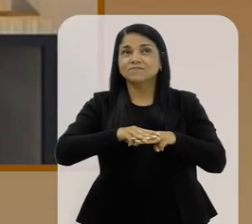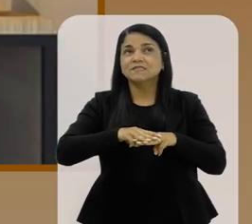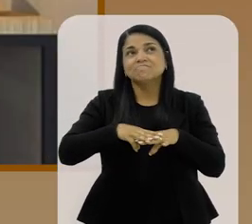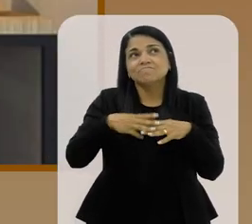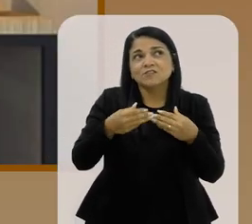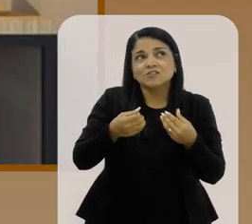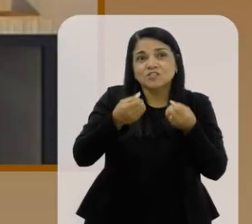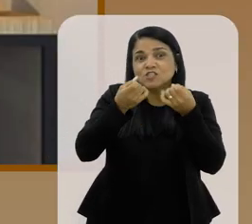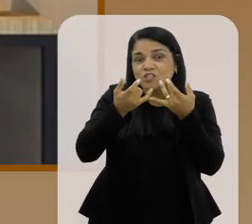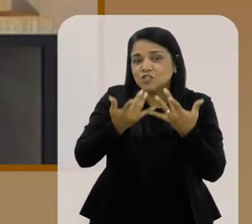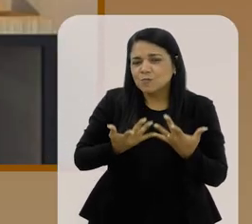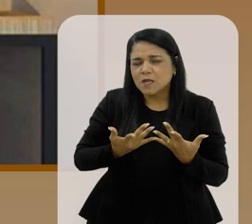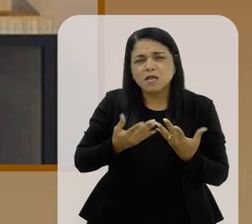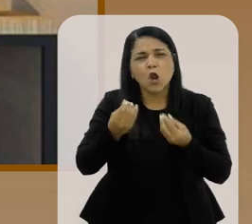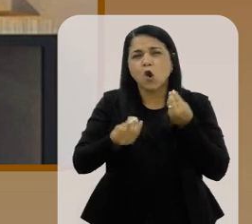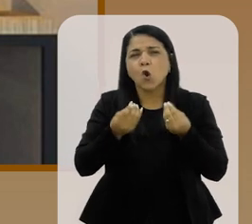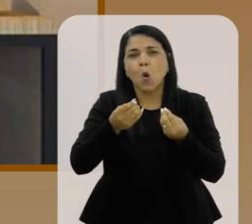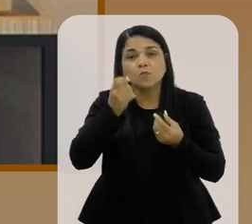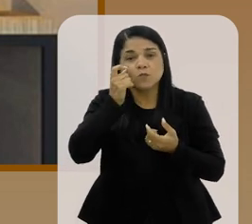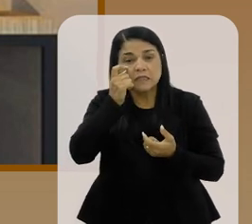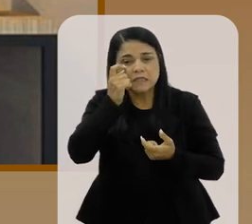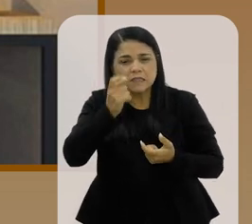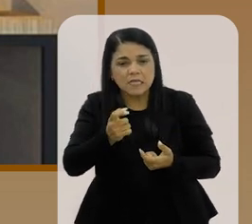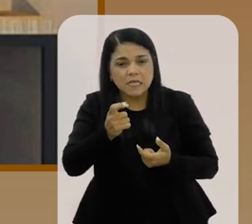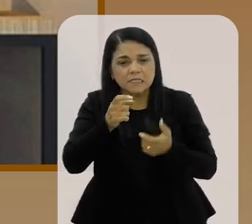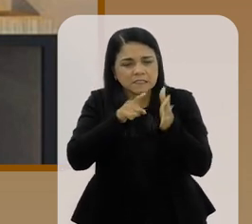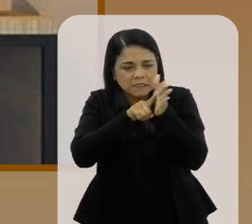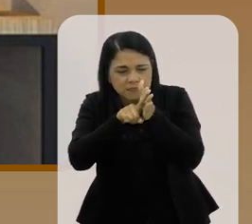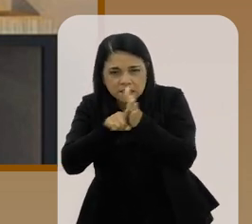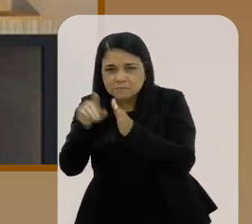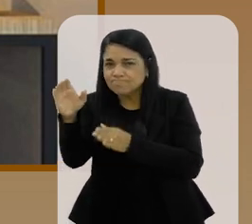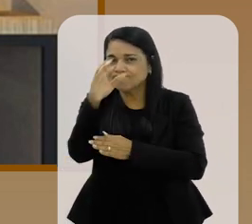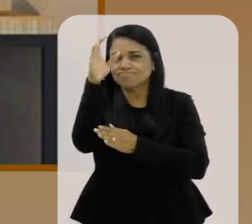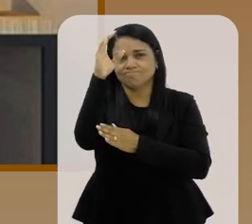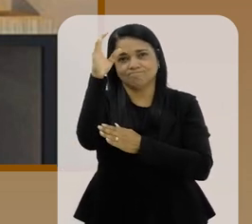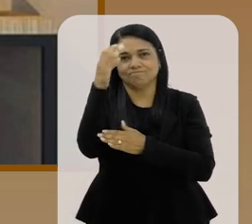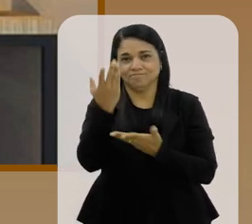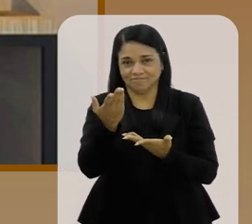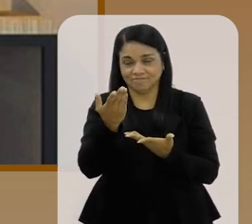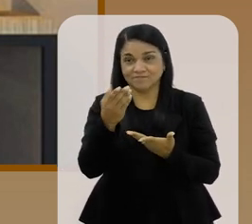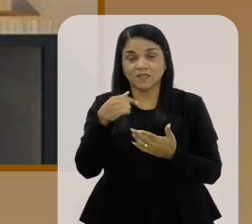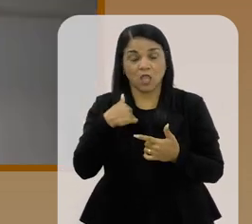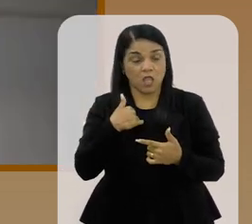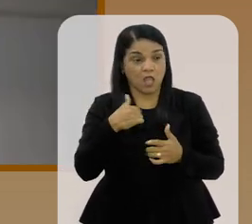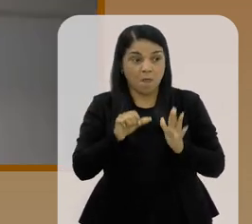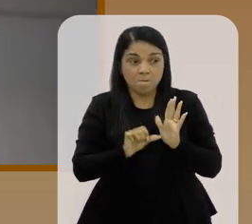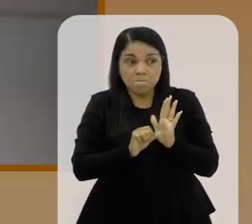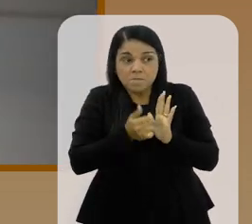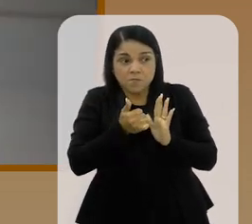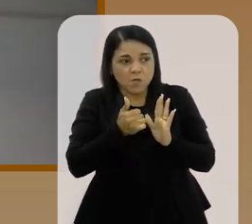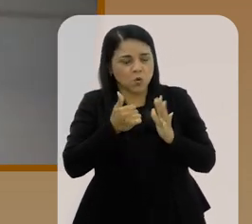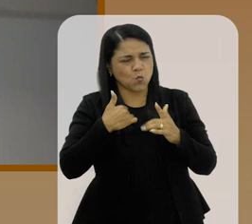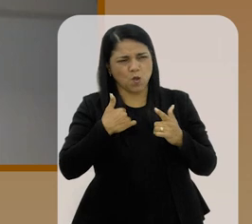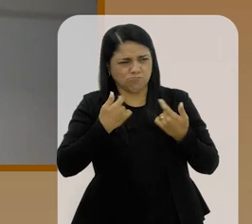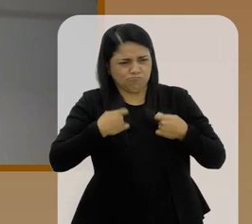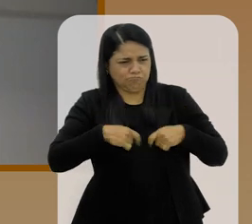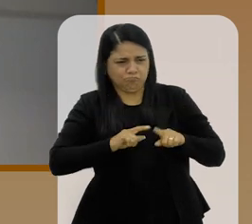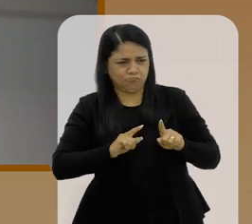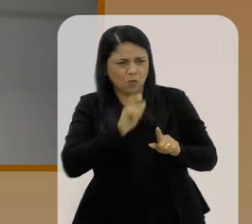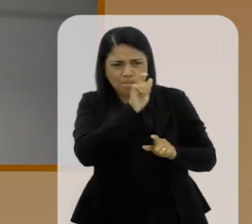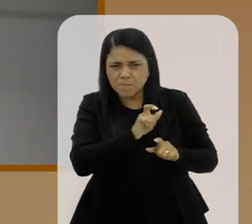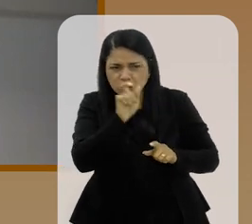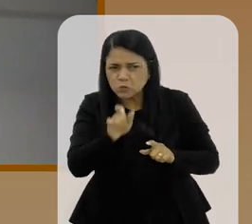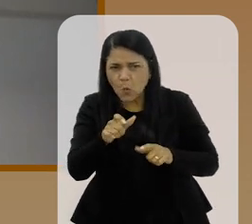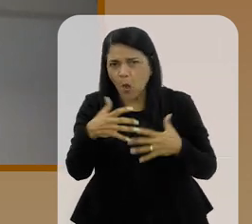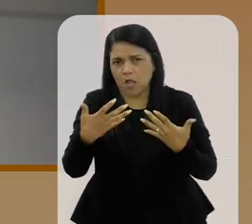até falando sobre o seu interesse em ser um cientista ou pesquisador? Bom, primeiro que não é necessariamente